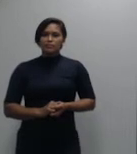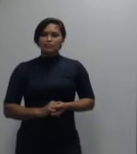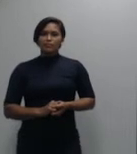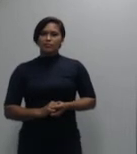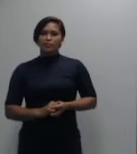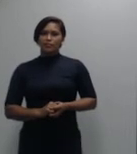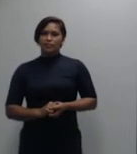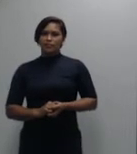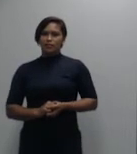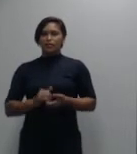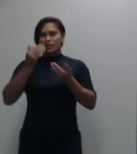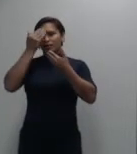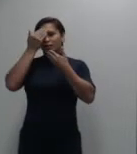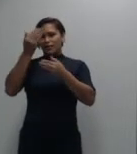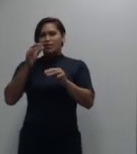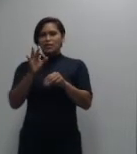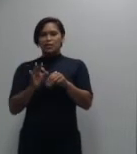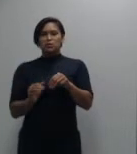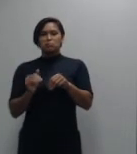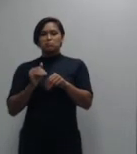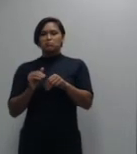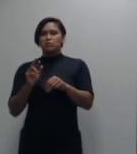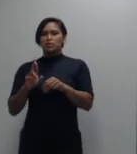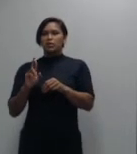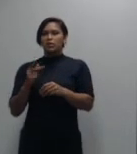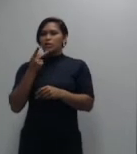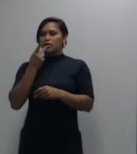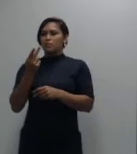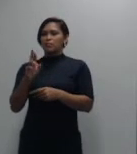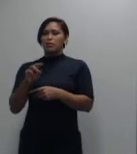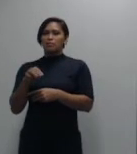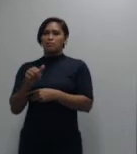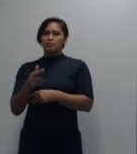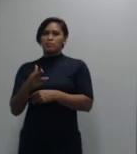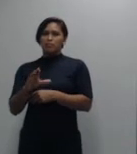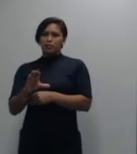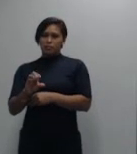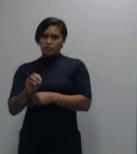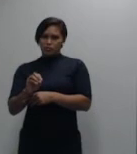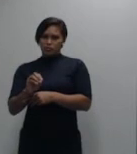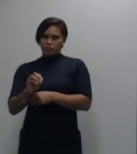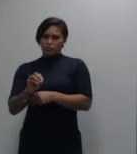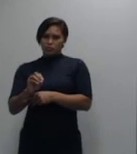e agradeço vossa excelência vai falava muito mal do carro